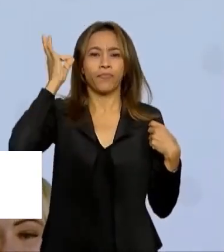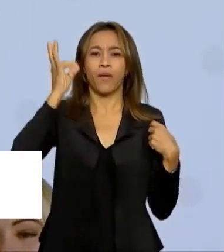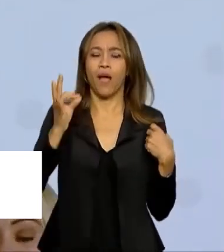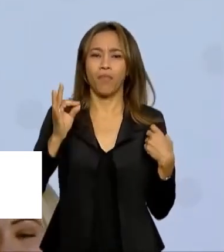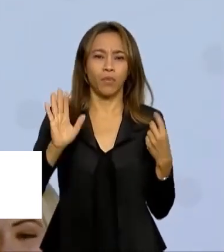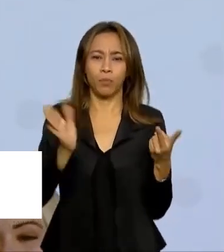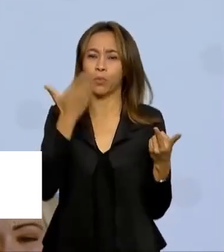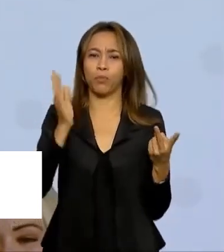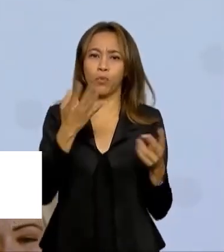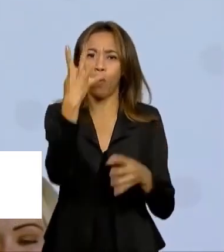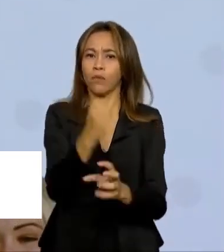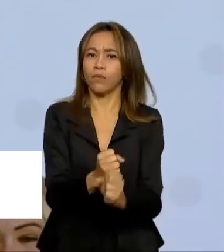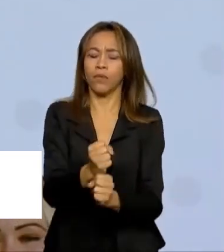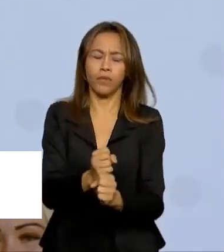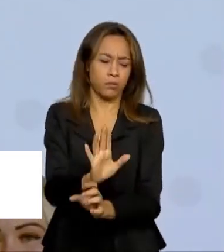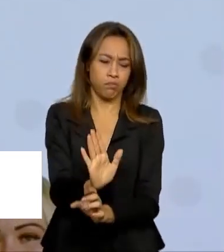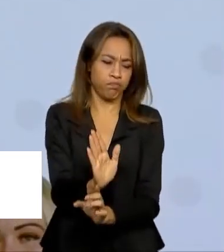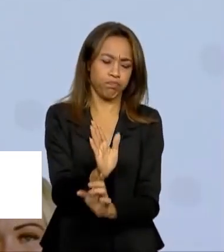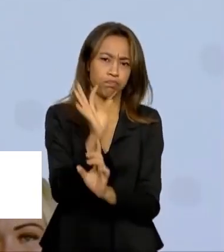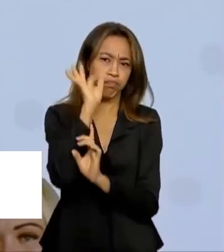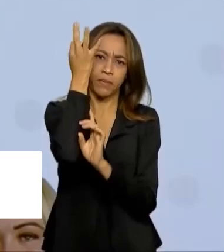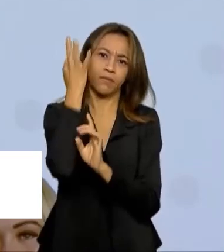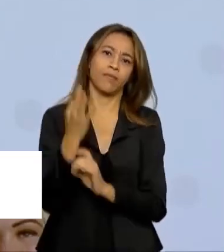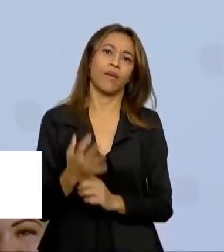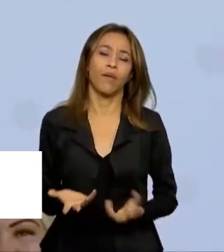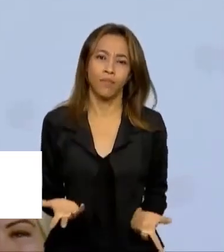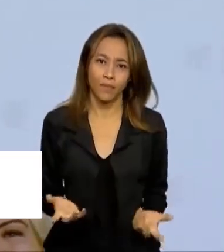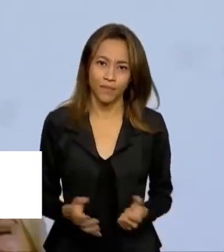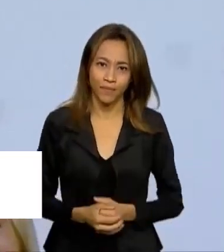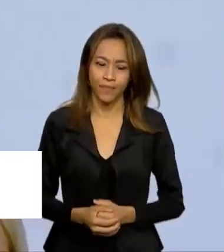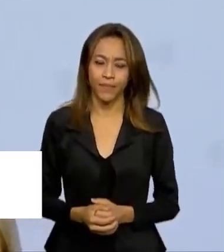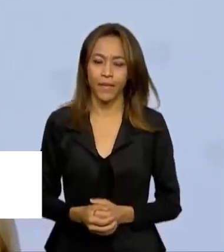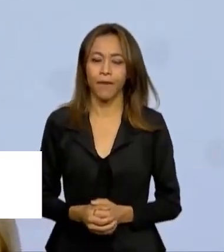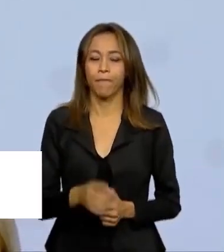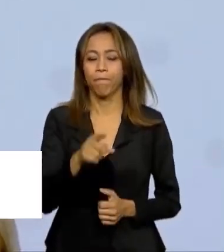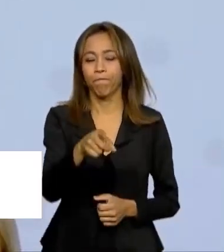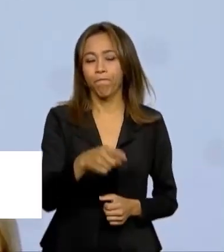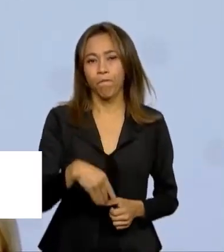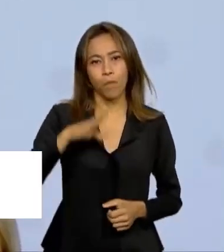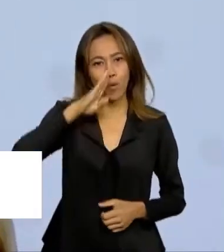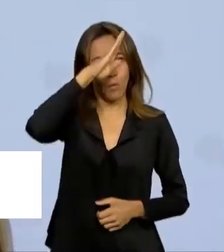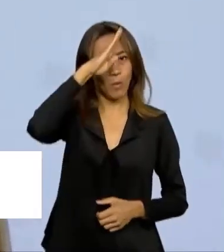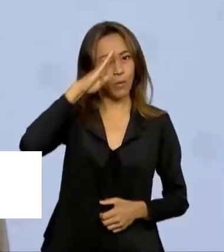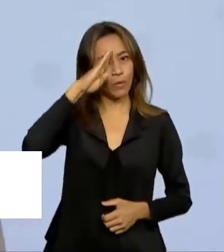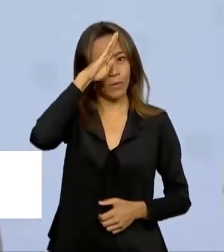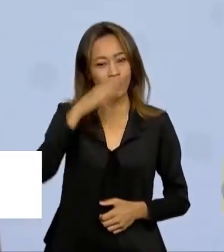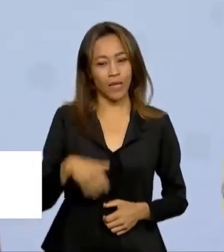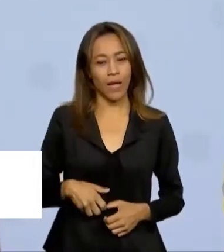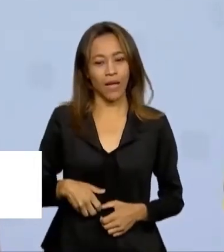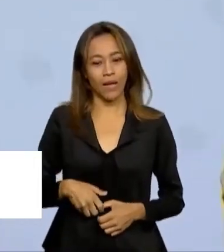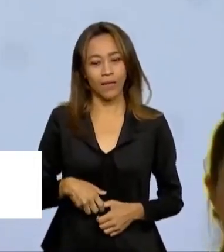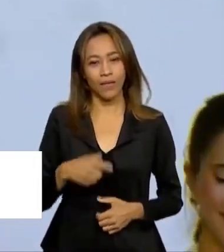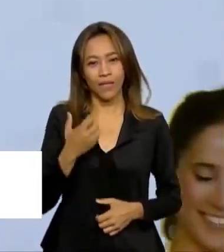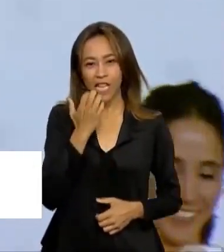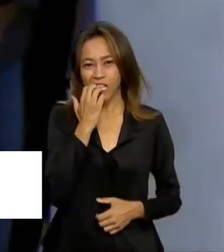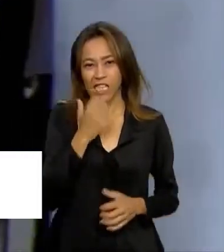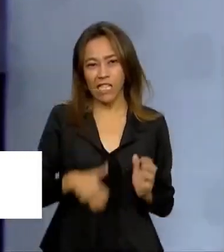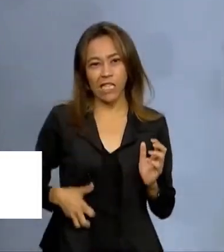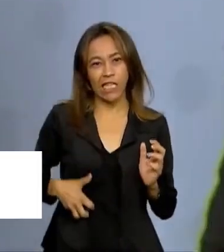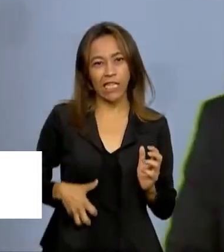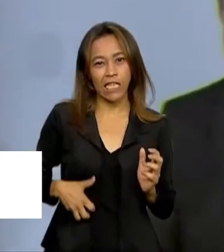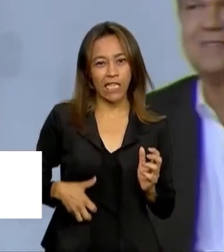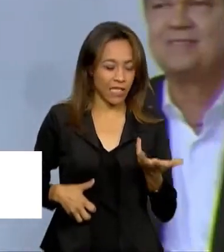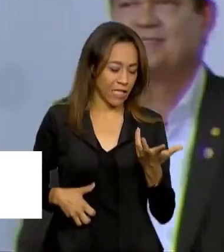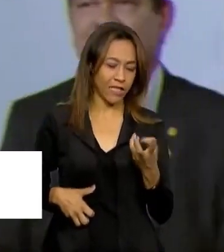na oposição esperando a vaga, demora muito. O Bolsonaro deve estar coçando a unha e mordendo, porque